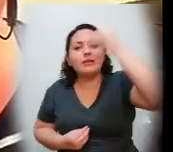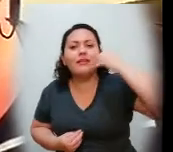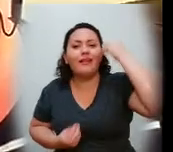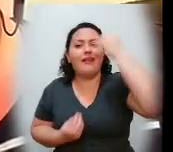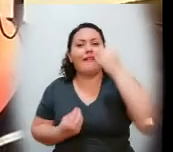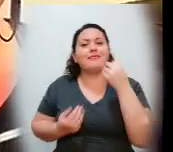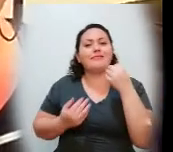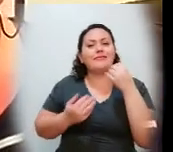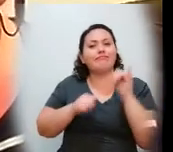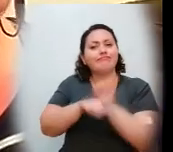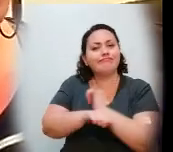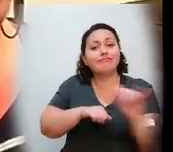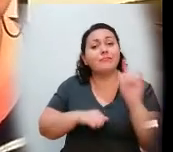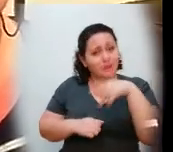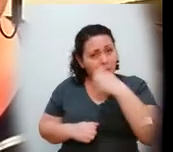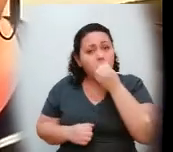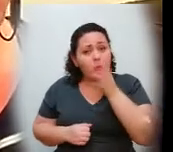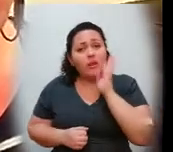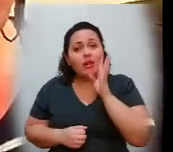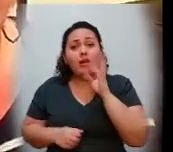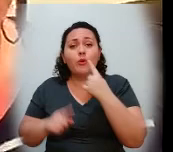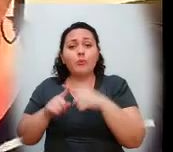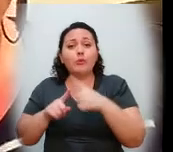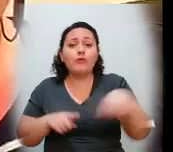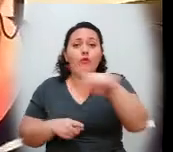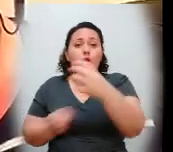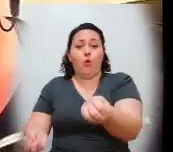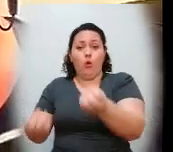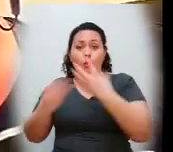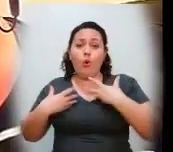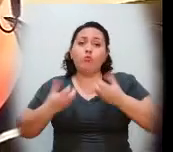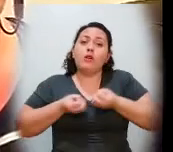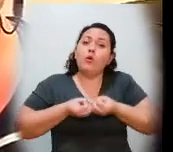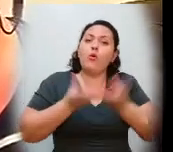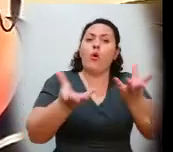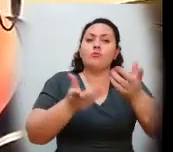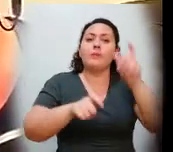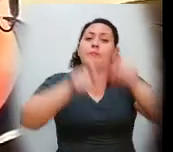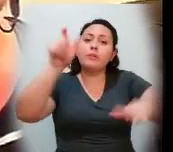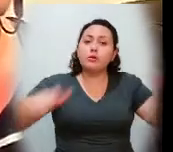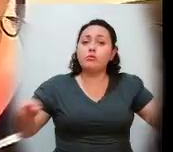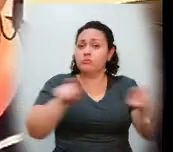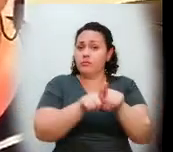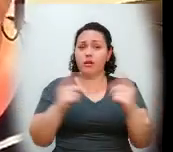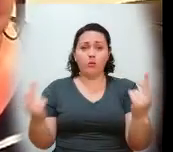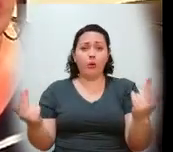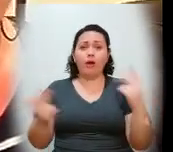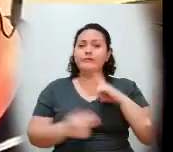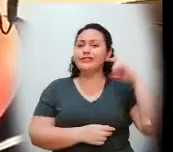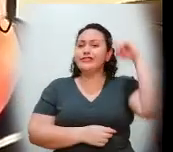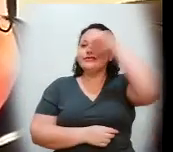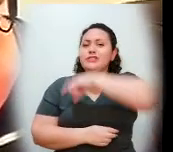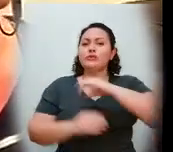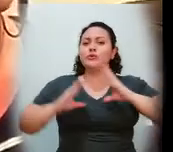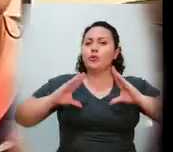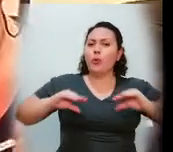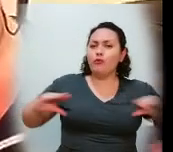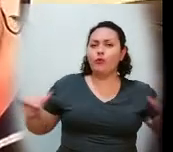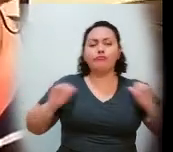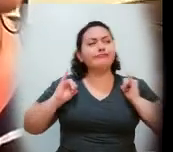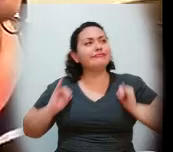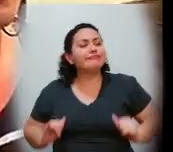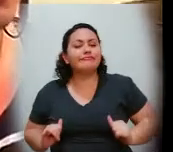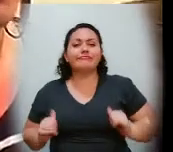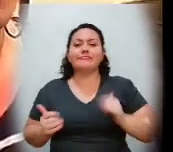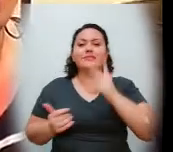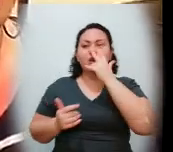uma sugestão bem legal para compartilhar com alguém que nesse momento também está com dificuldade de poder uhum, relaxar, de poder se desligar desse momento, de poder se desligar de